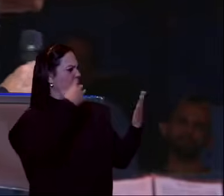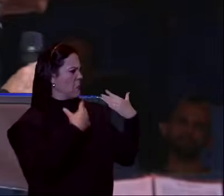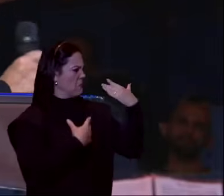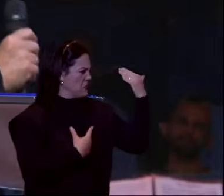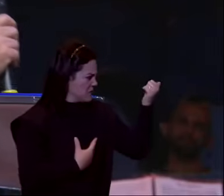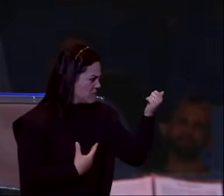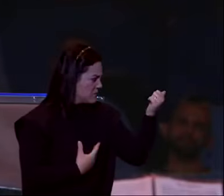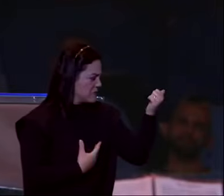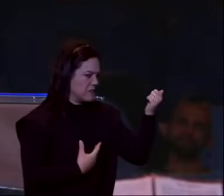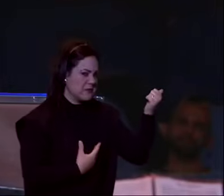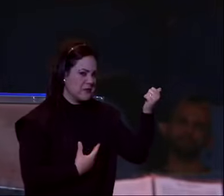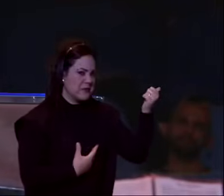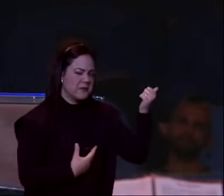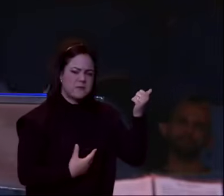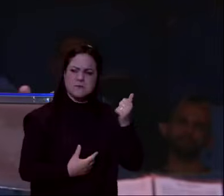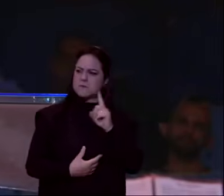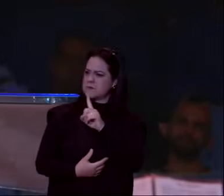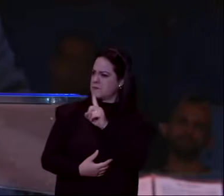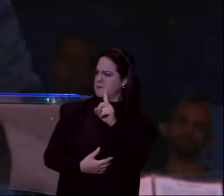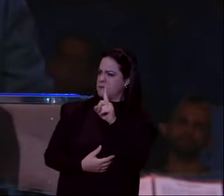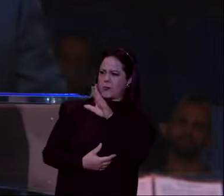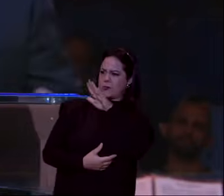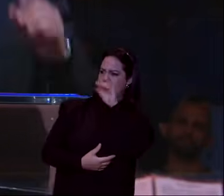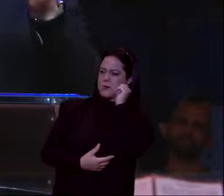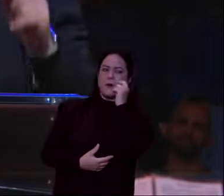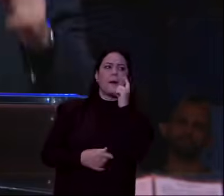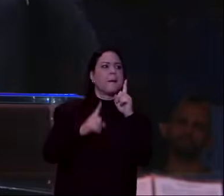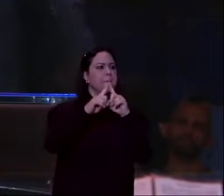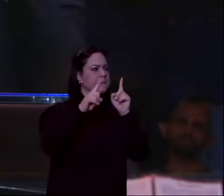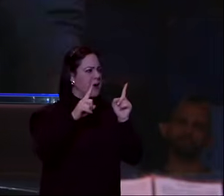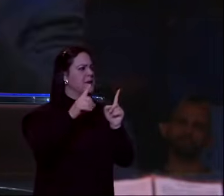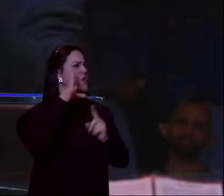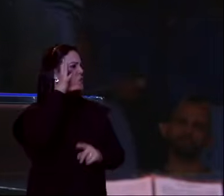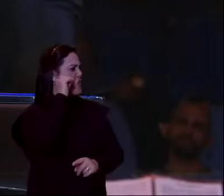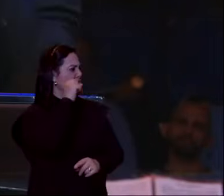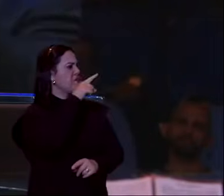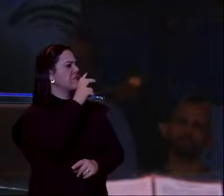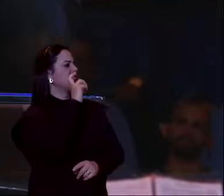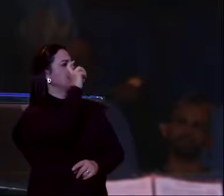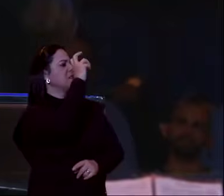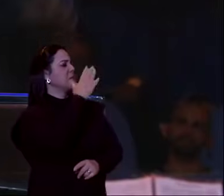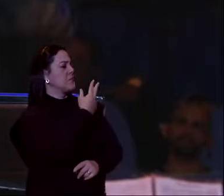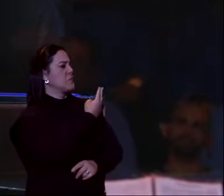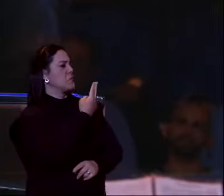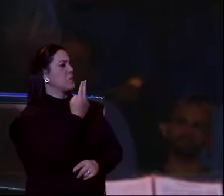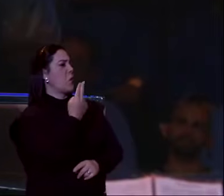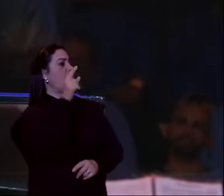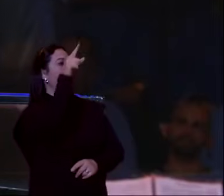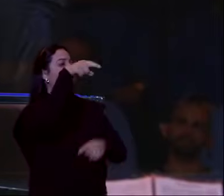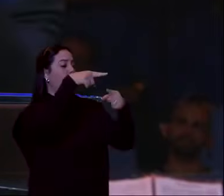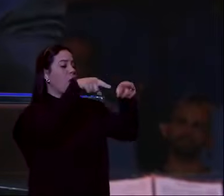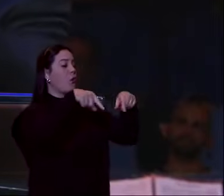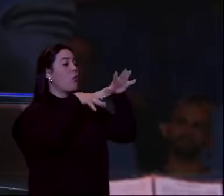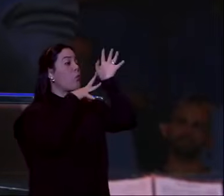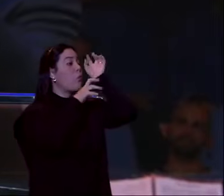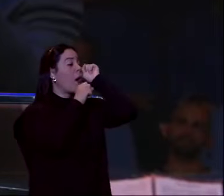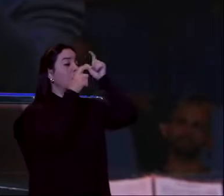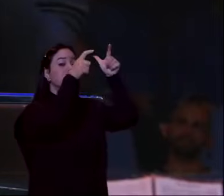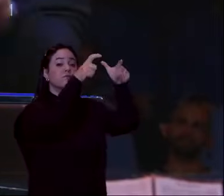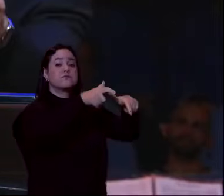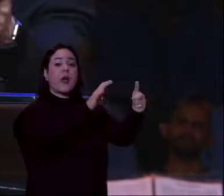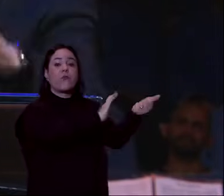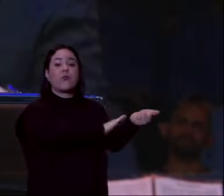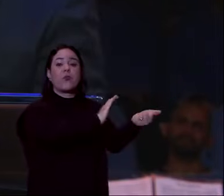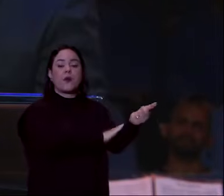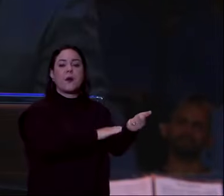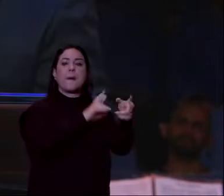me chamou? Ele disse: não chamei. Ele falou: mas eu ouvi você gritando o meu nome lá no quarto em que eu estava,